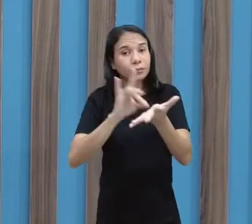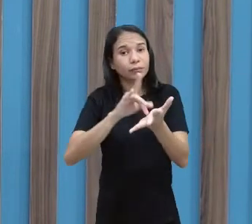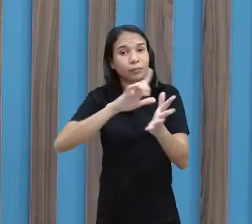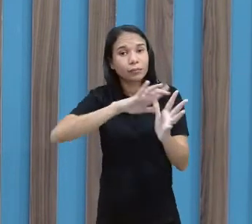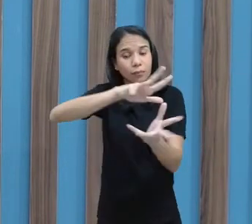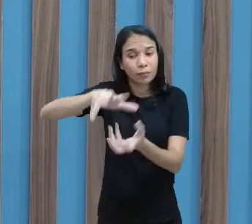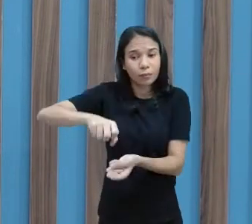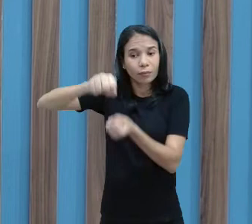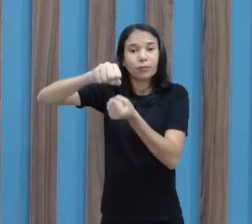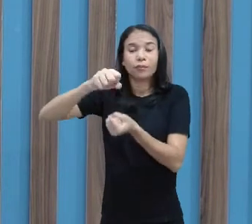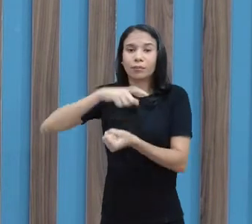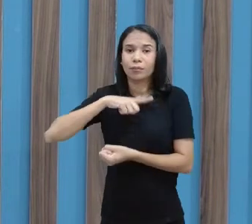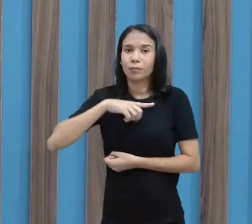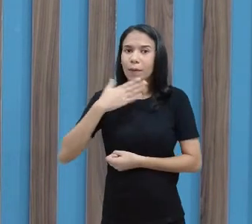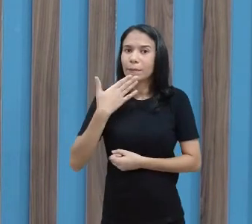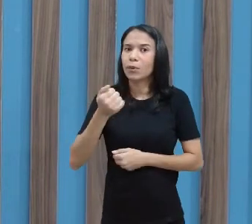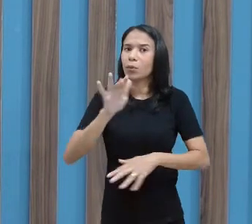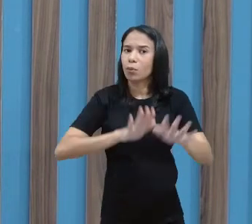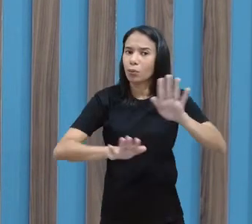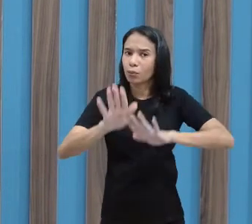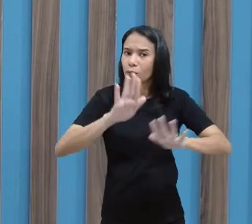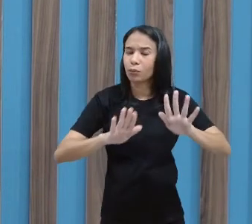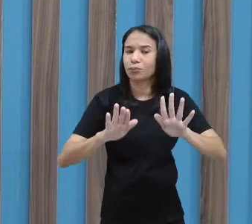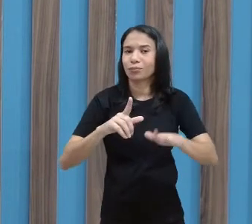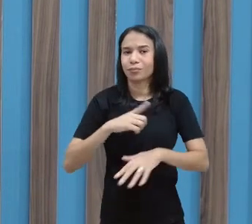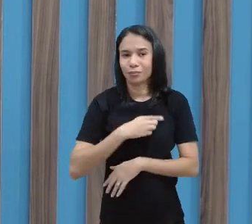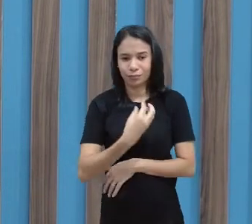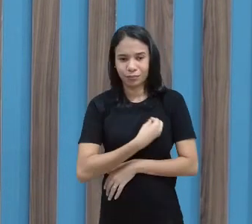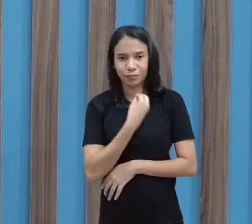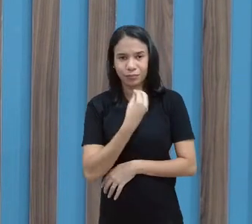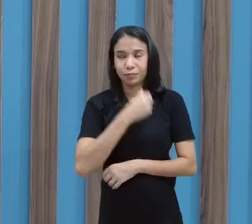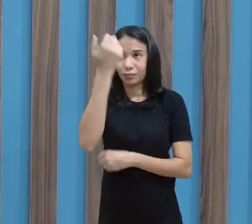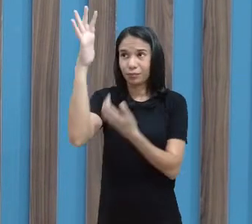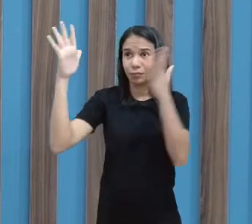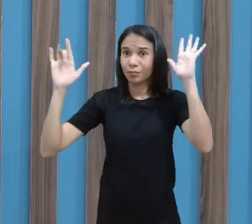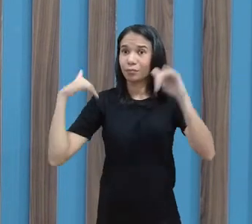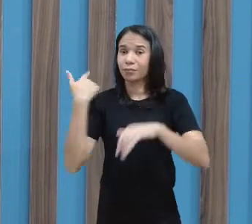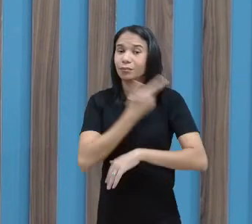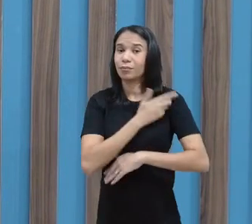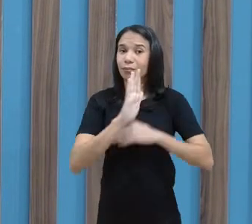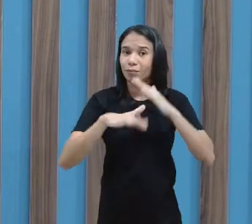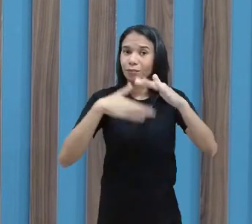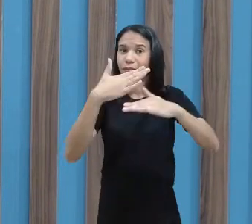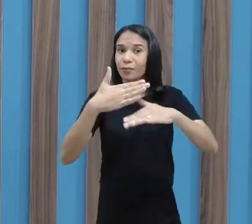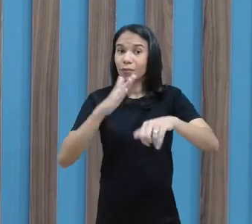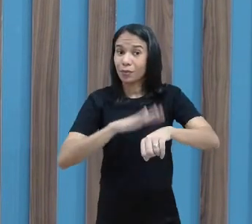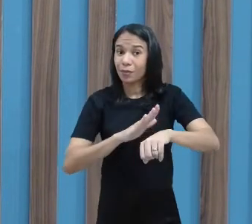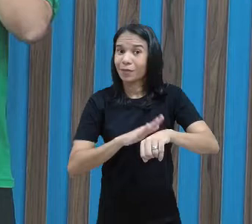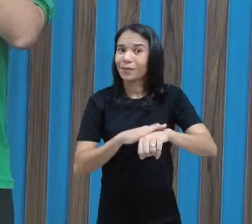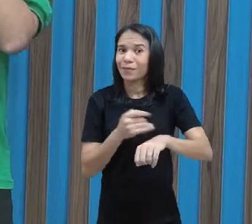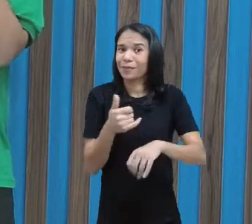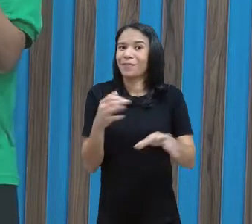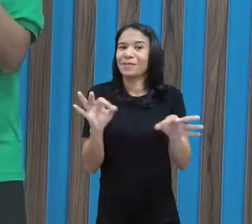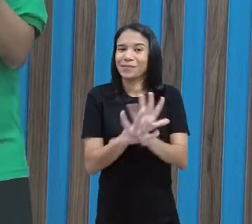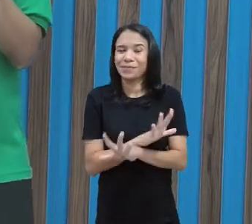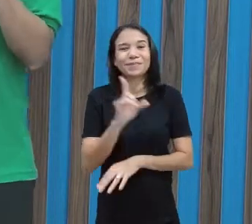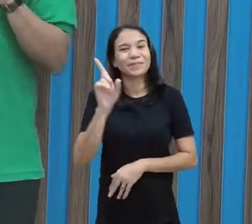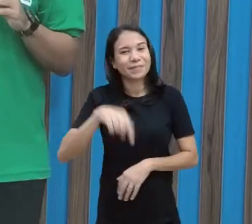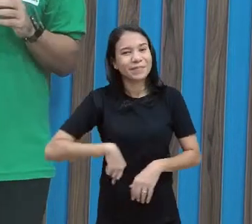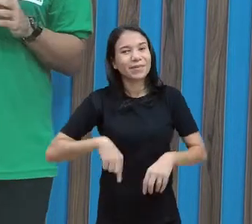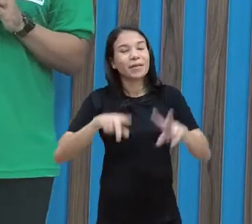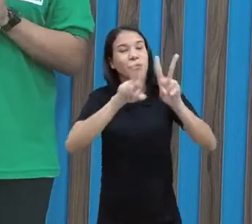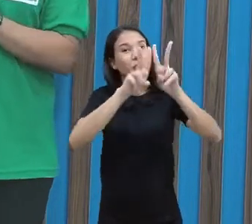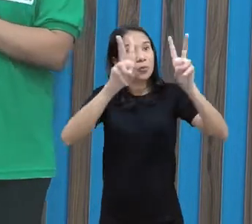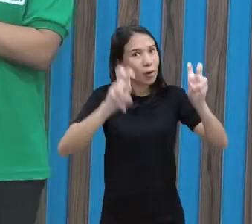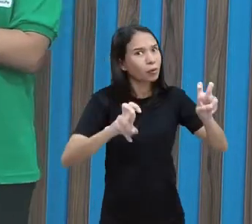sustentáveis para ter um cuidado melhor com o nosso meio ambiente. Vamos avançando que a gente já está chegando ao fim. Esse assunto,